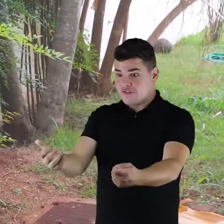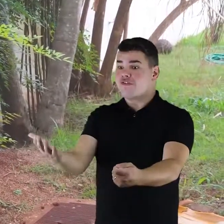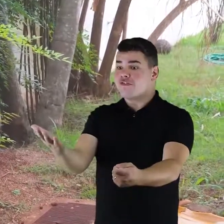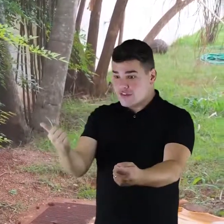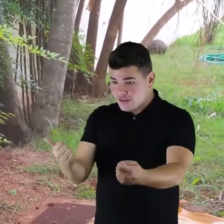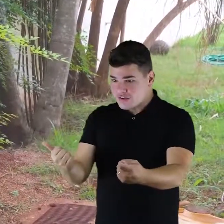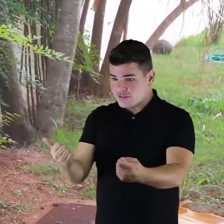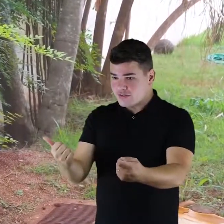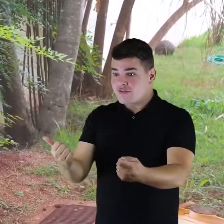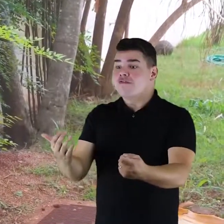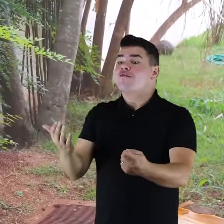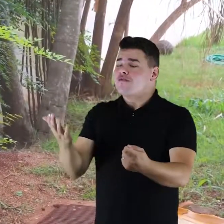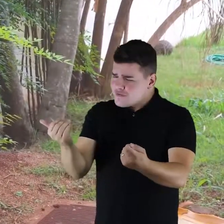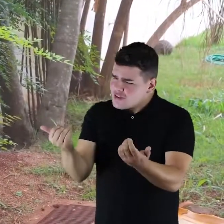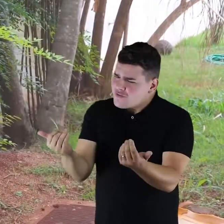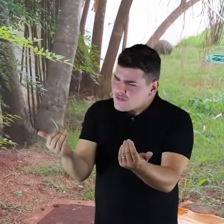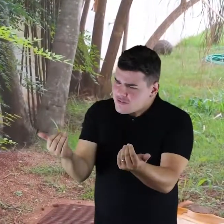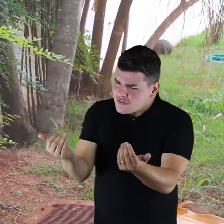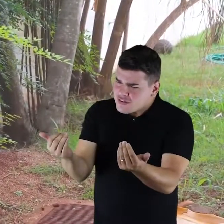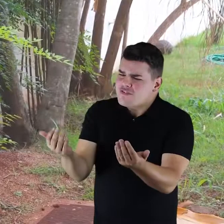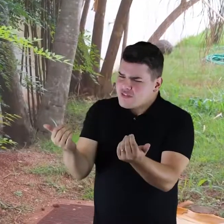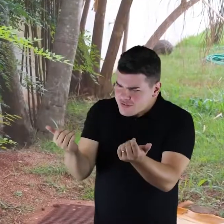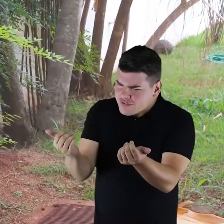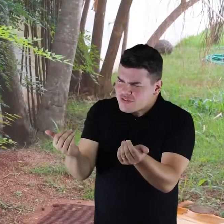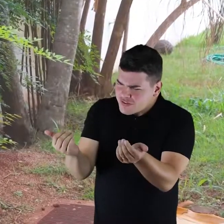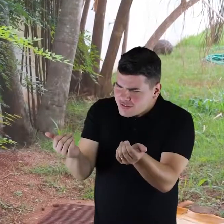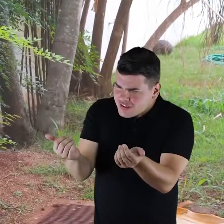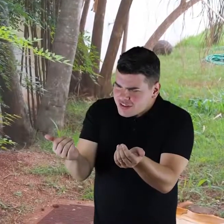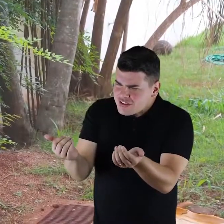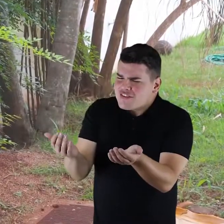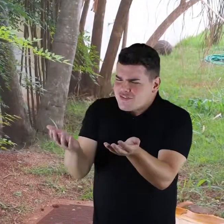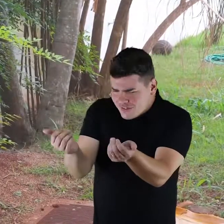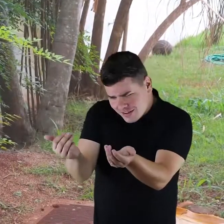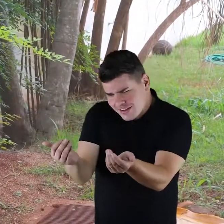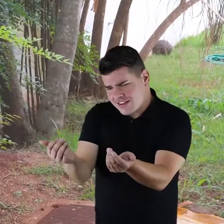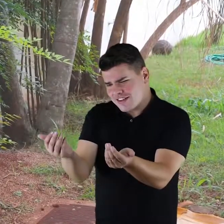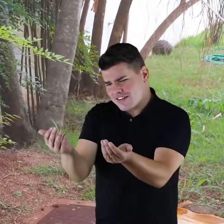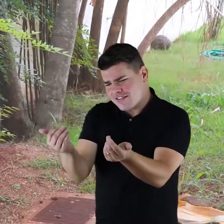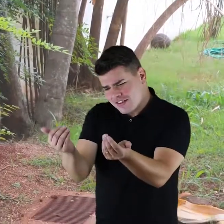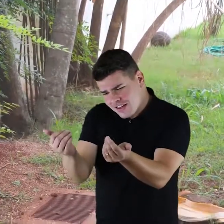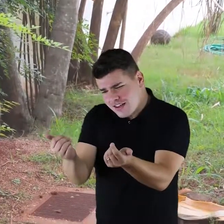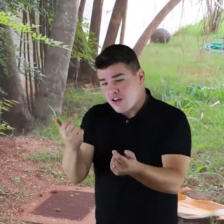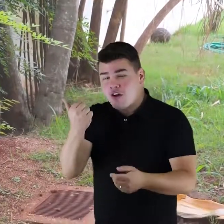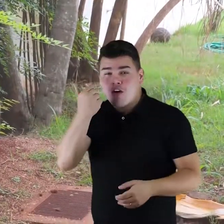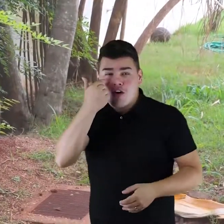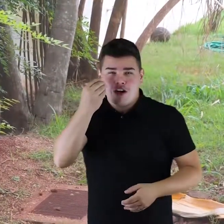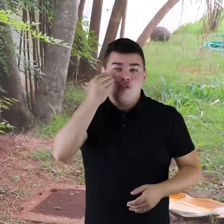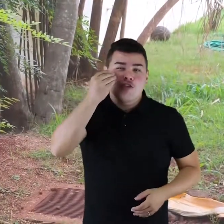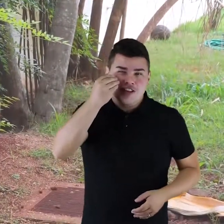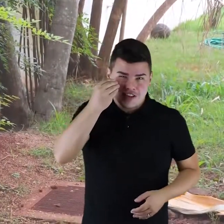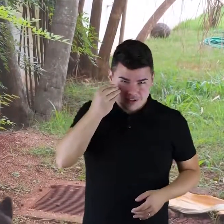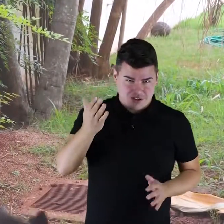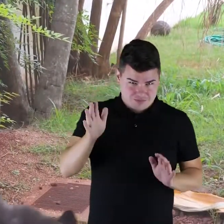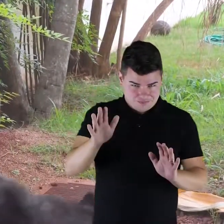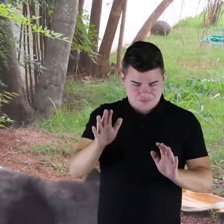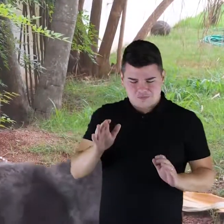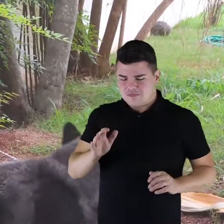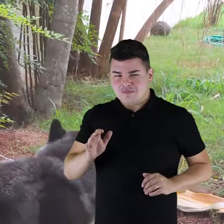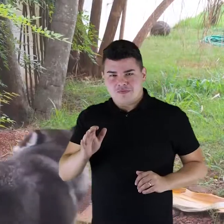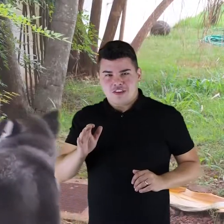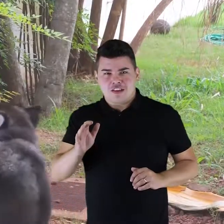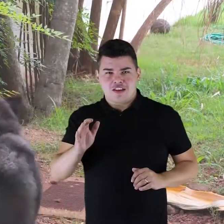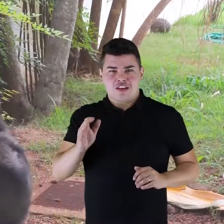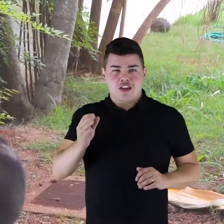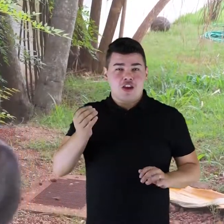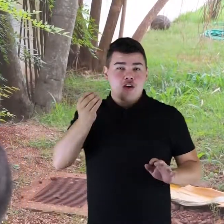Venha. Vem aqui, vem. Abaixa-se. Vem cá. Vem aqui, seu vagabundo. Vamos tentar fazer o seguinte. Tusk está com a coleira no